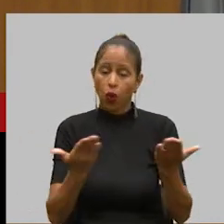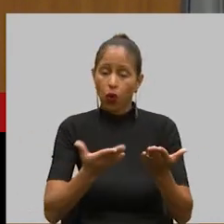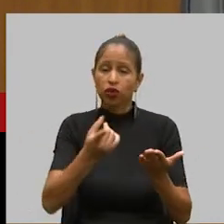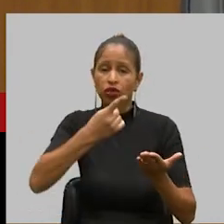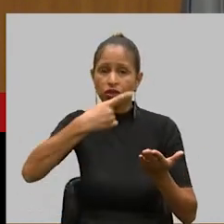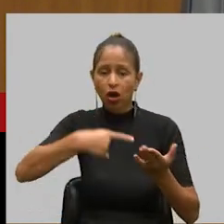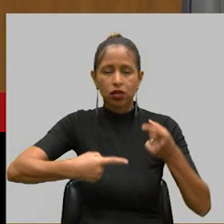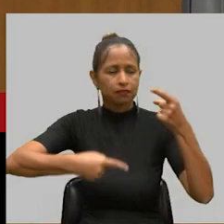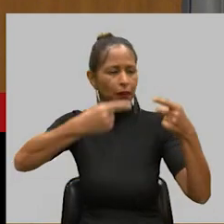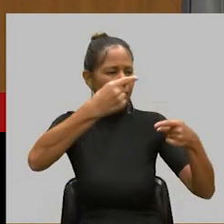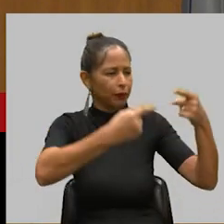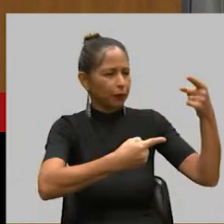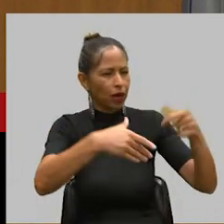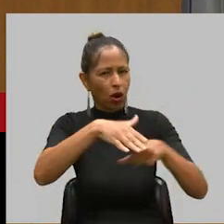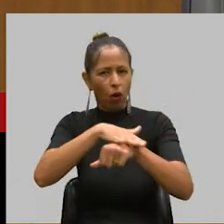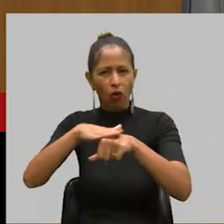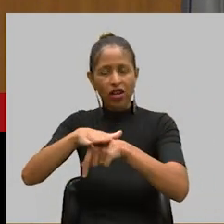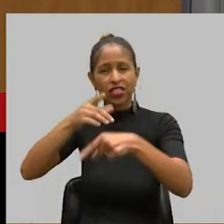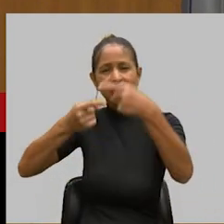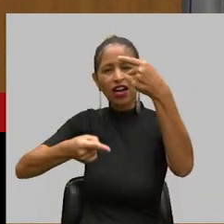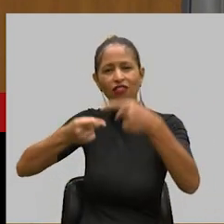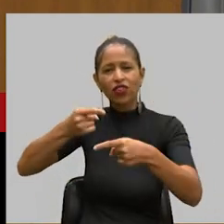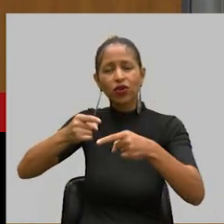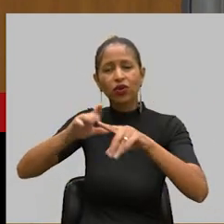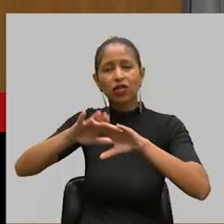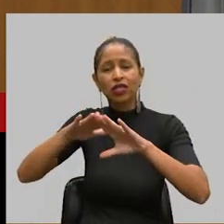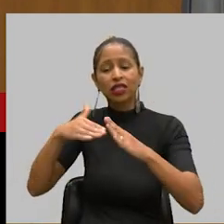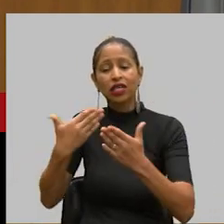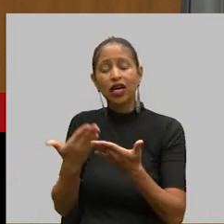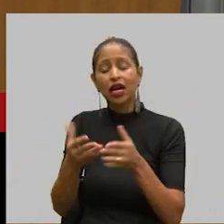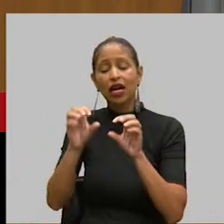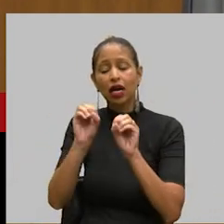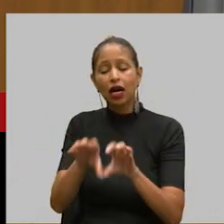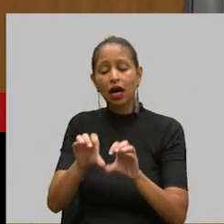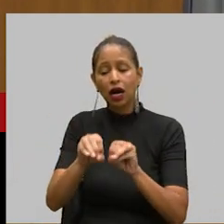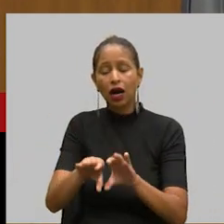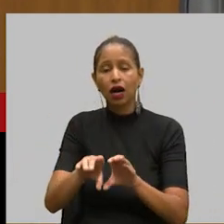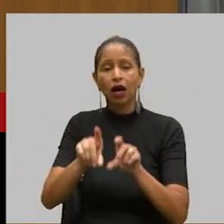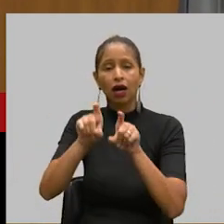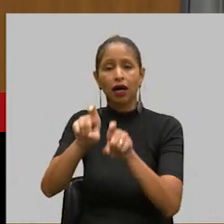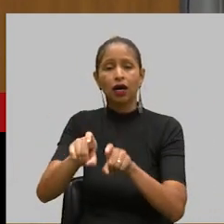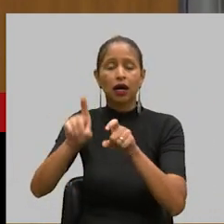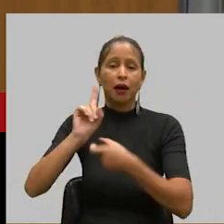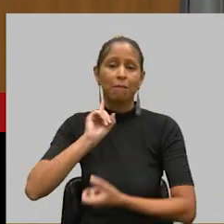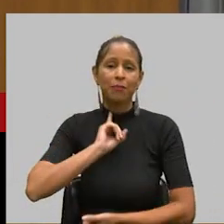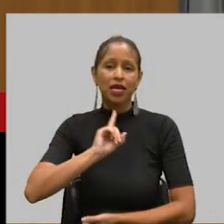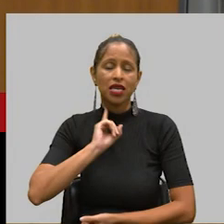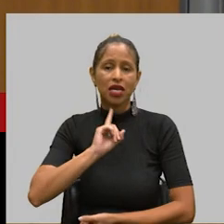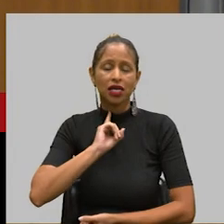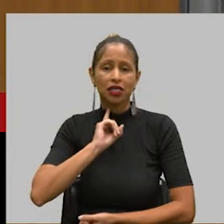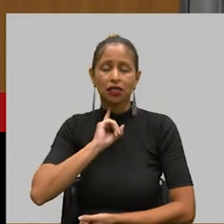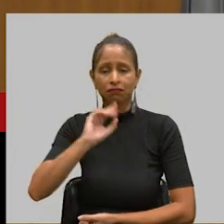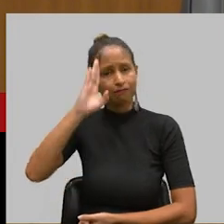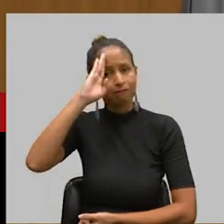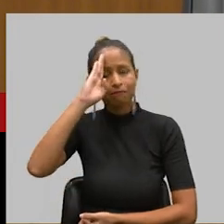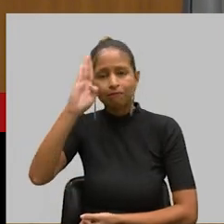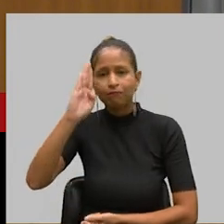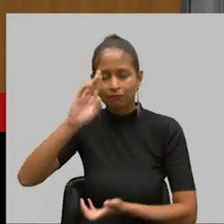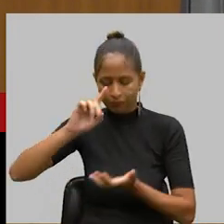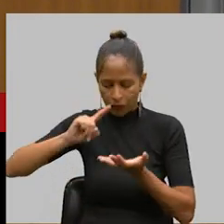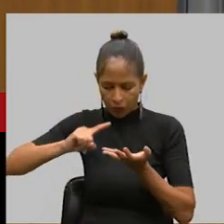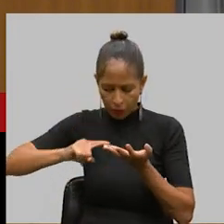vamos debater os desafios da Educação do campo em Minas Gerais colocando em Pauta tudo aquilo que